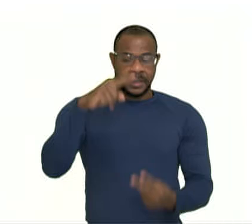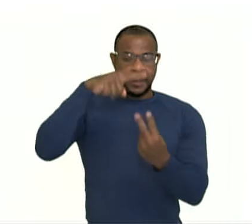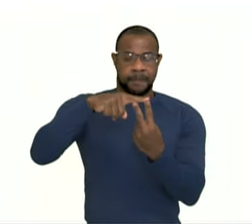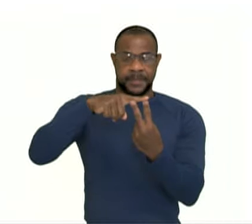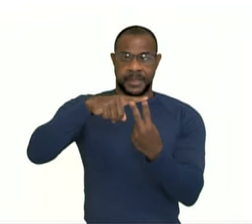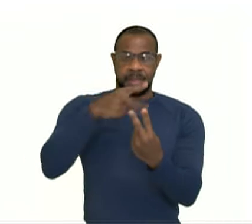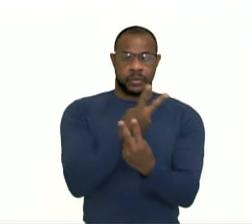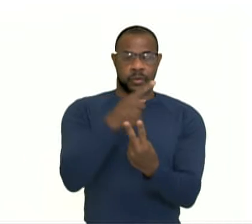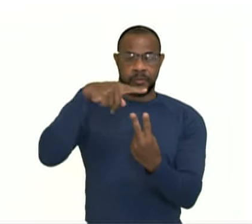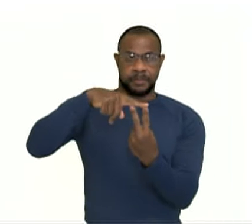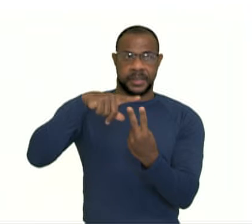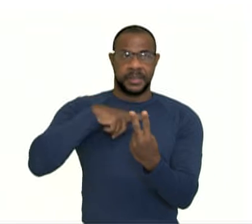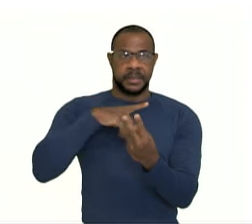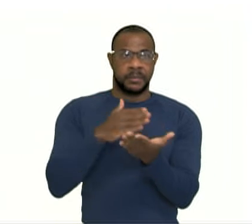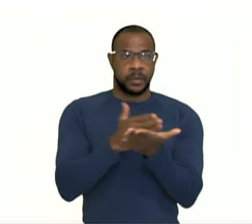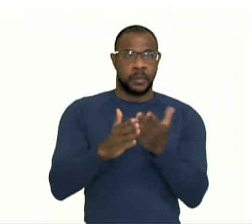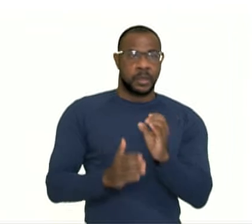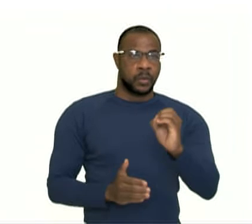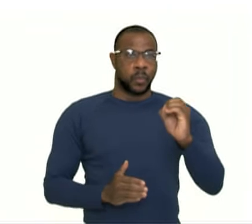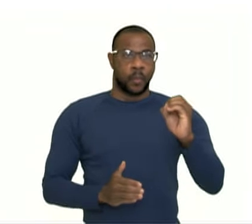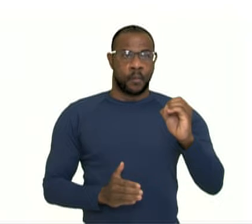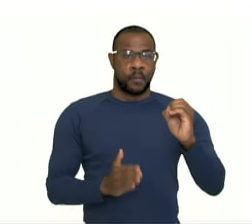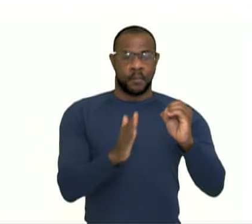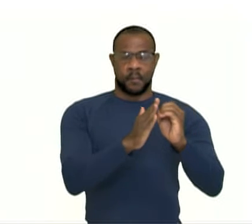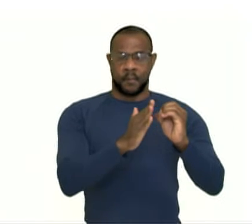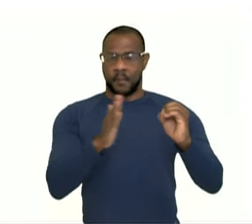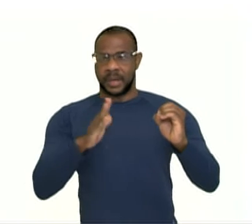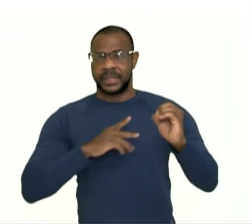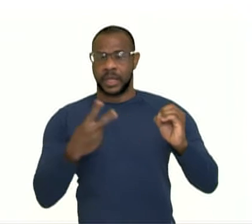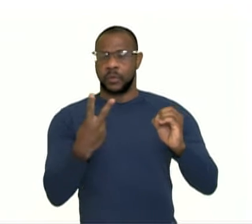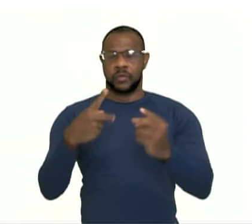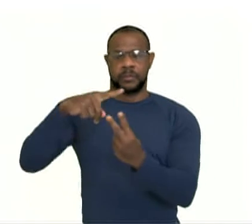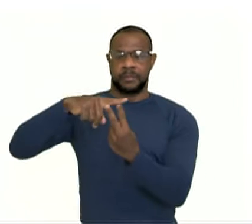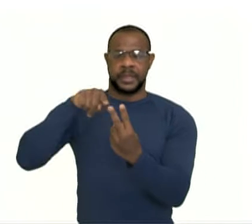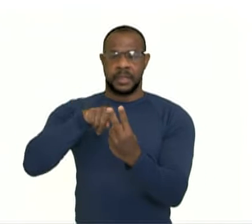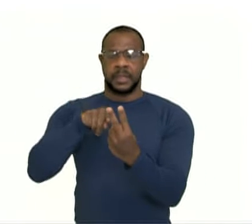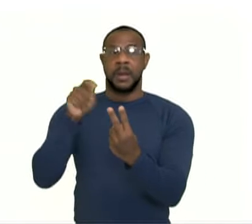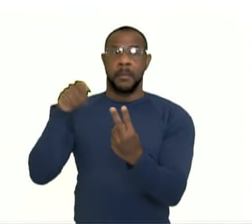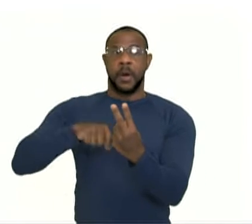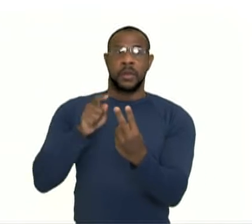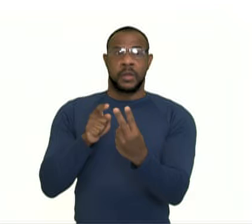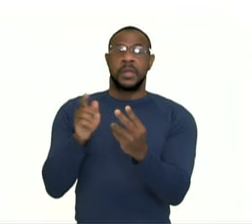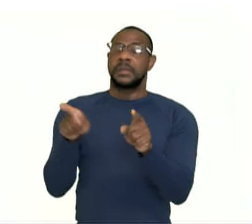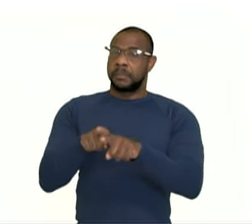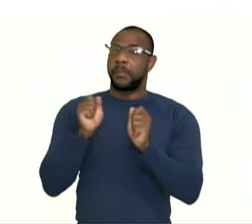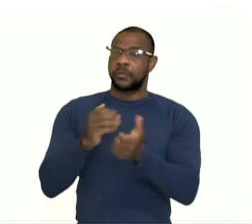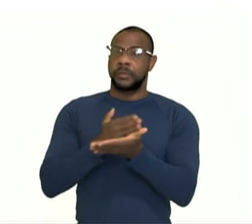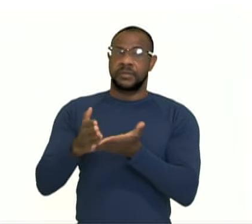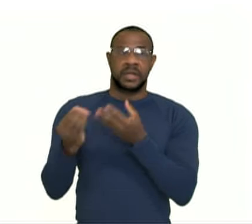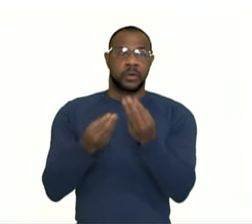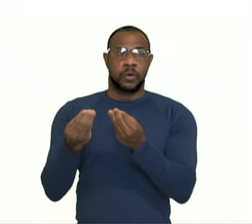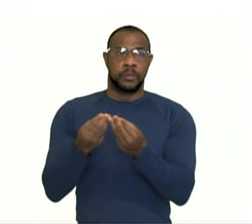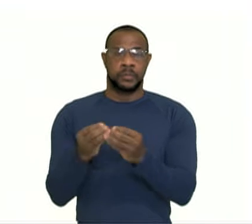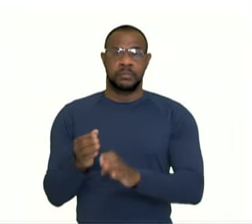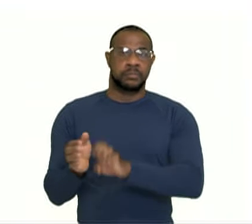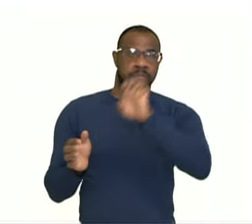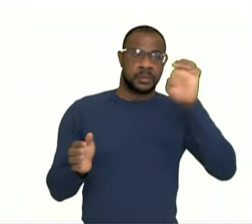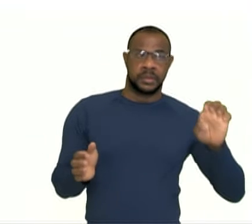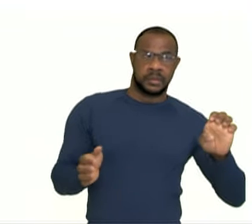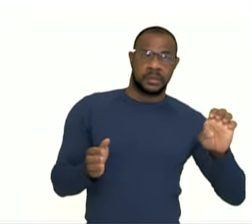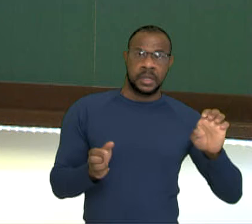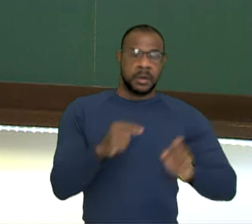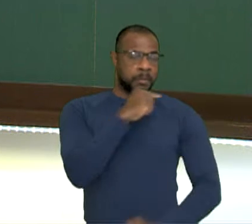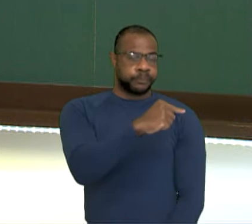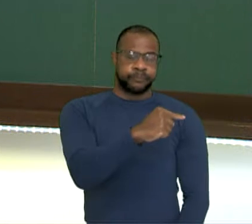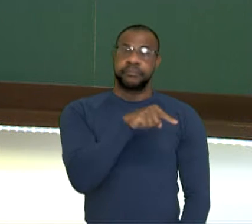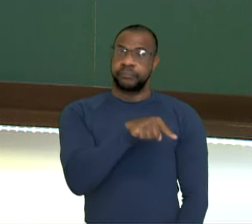ele pode começar no 0, vai até o 2π. Eu posso começar também aqui no lado esquerdo, que é o lado